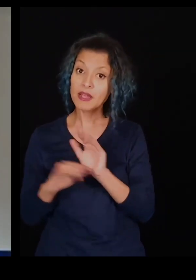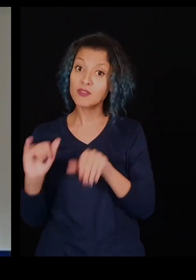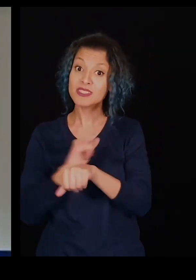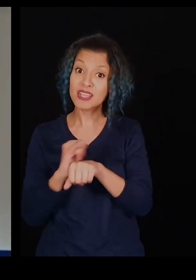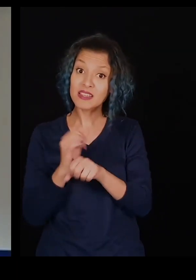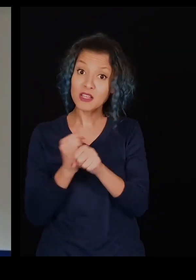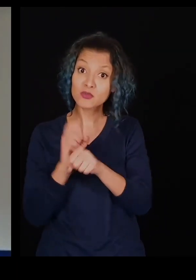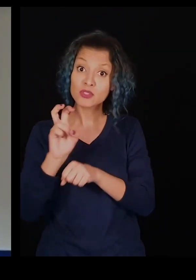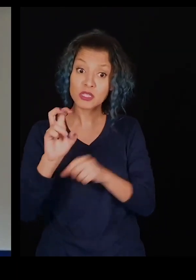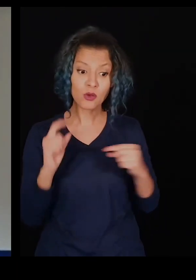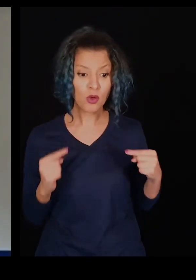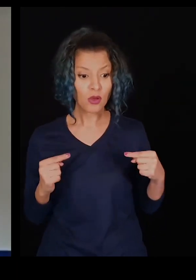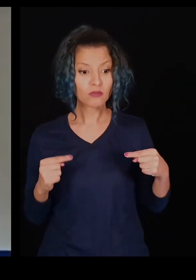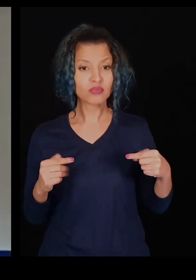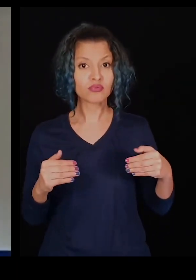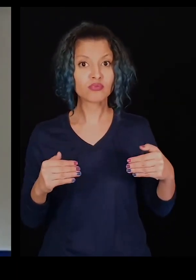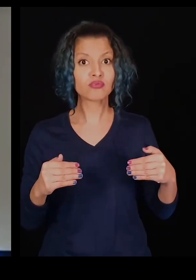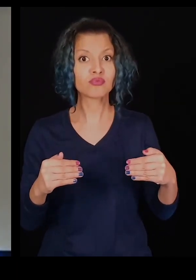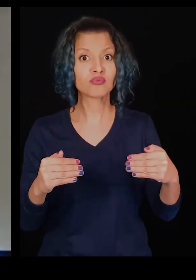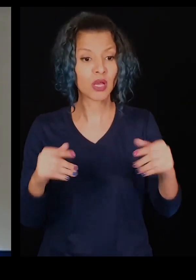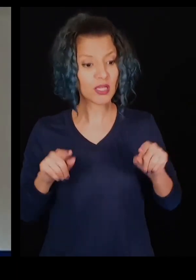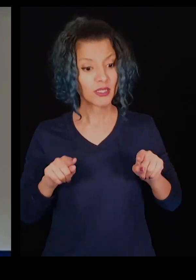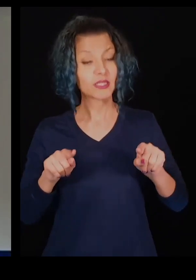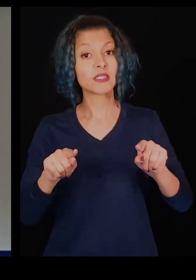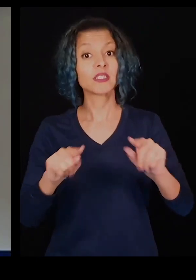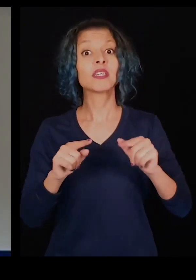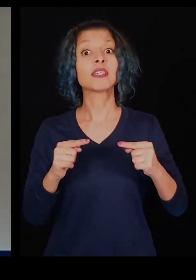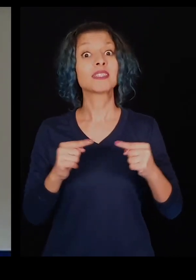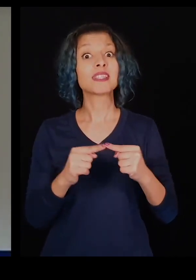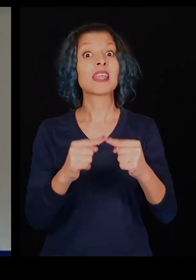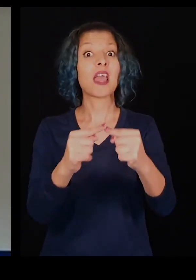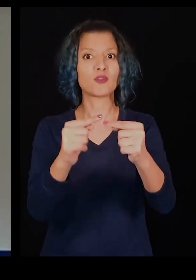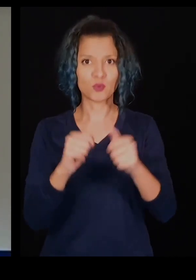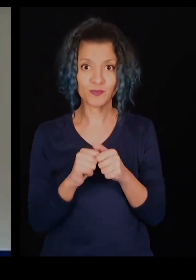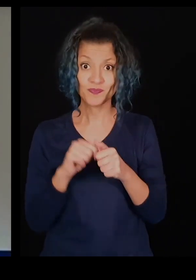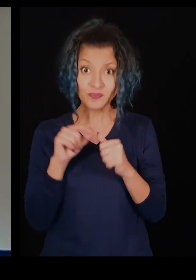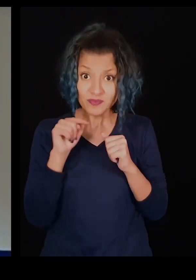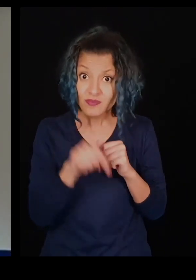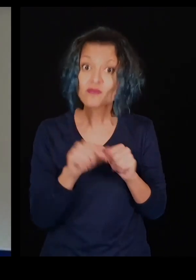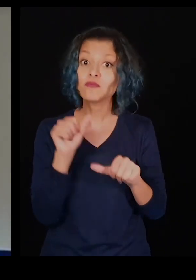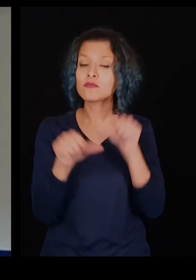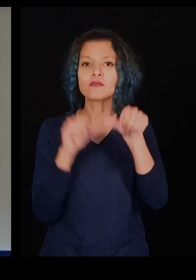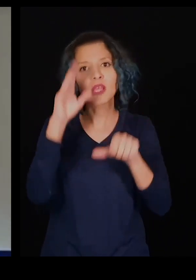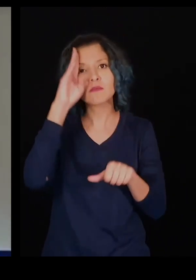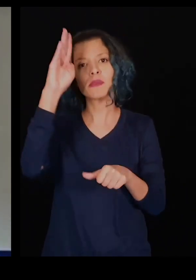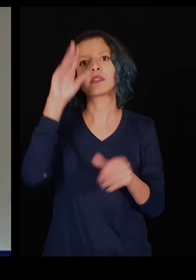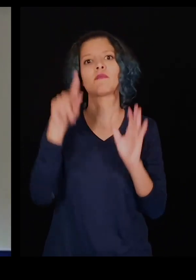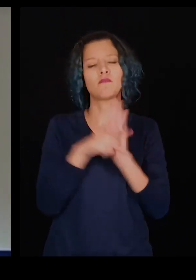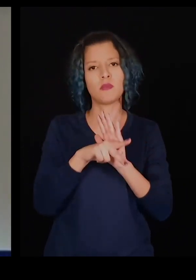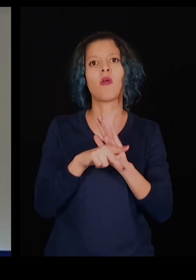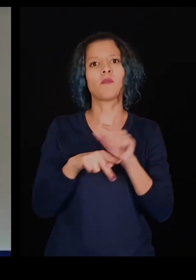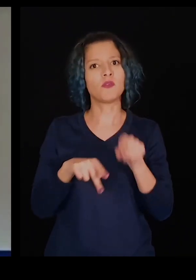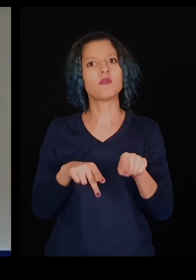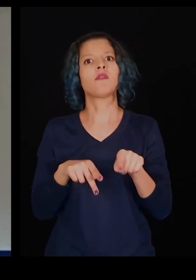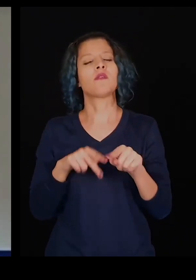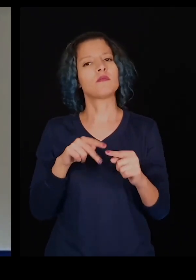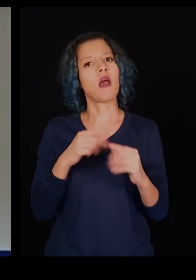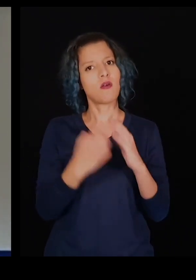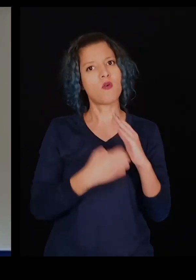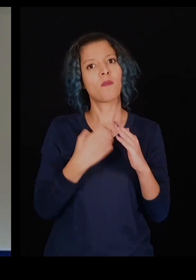mudança muito grande dentro da companhia e essas coisas nos fizeram, agora falando em nome do Instituto,